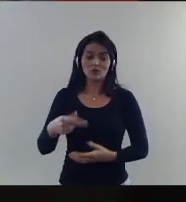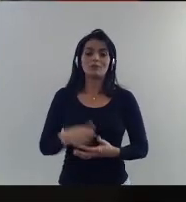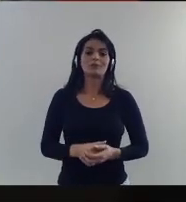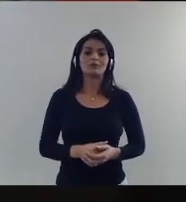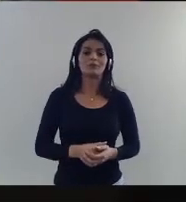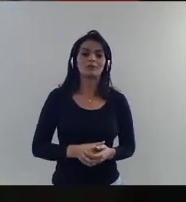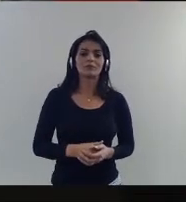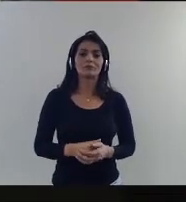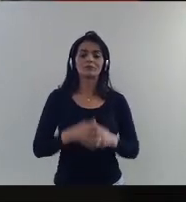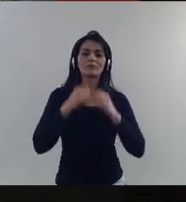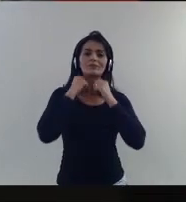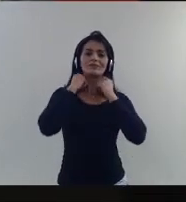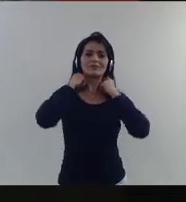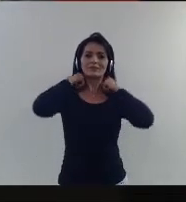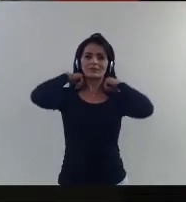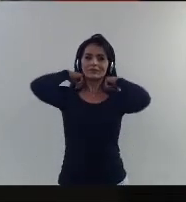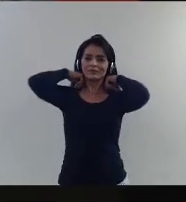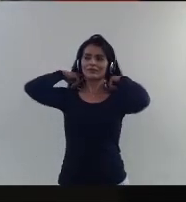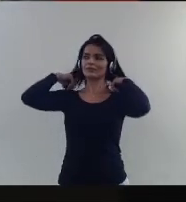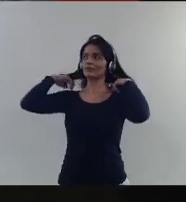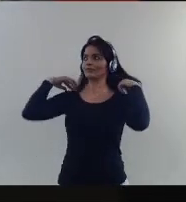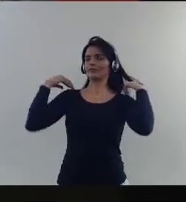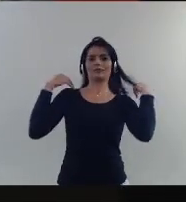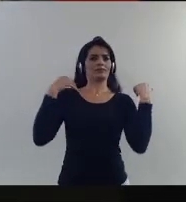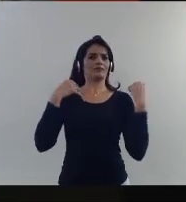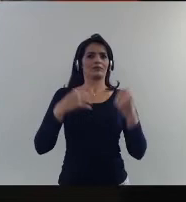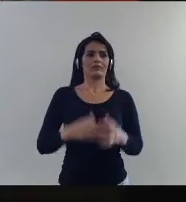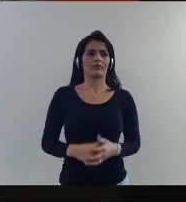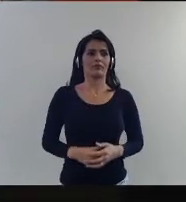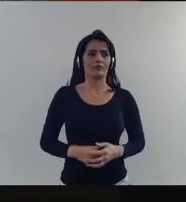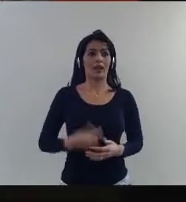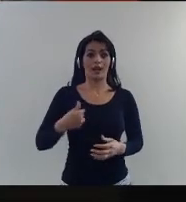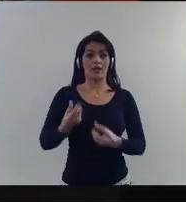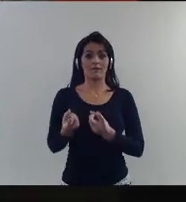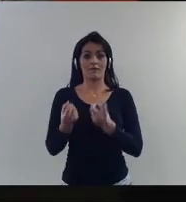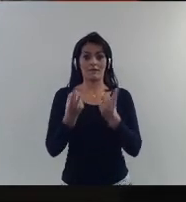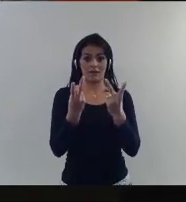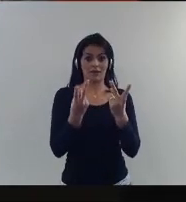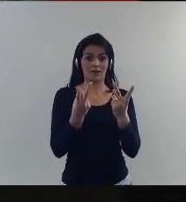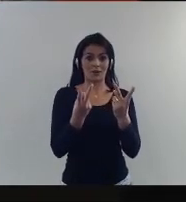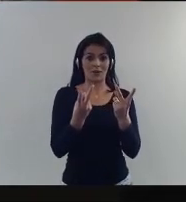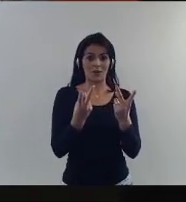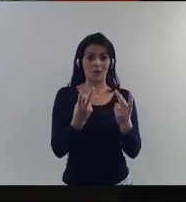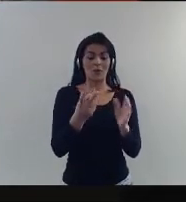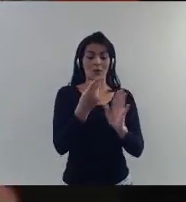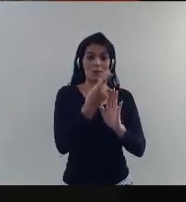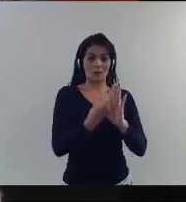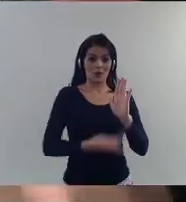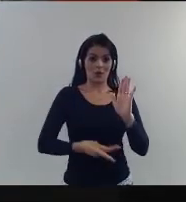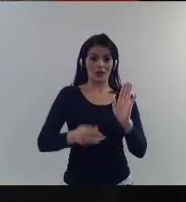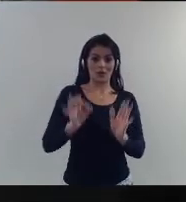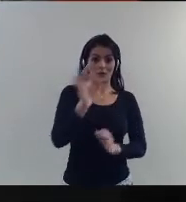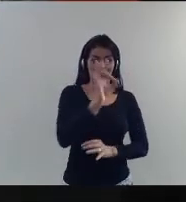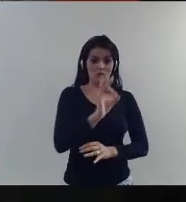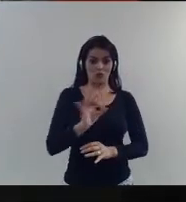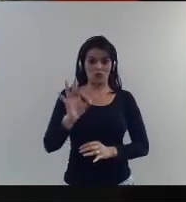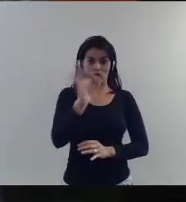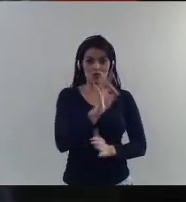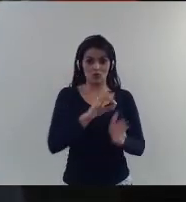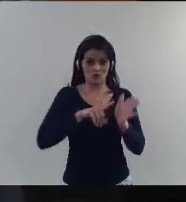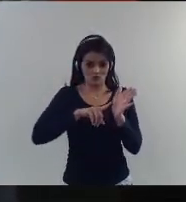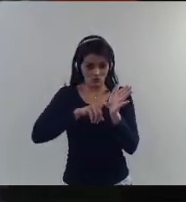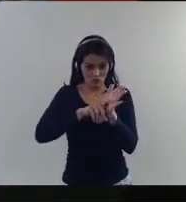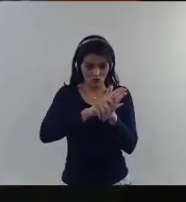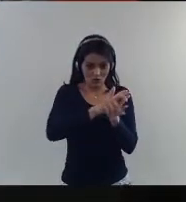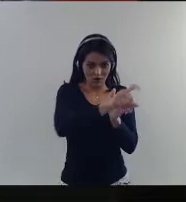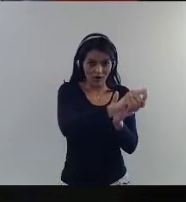o programa de busca para o Google, né? Então, para quem não sabe, o Google, entre aspas, nasceu na